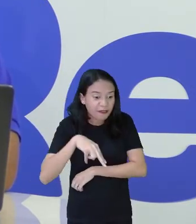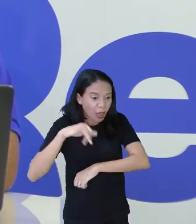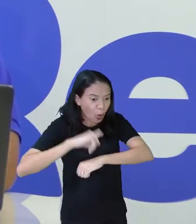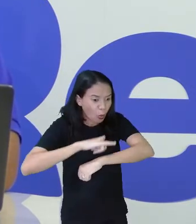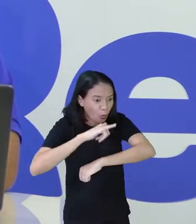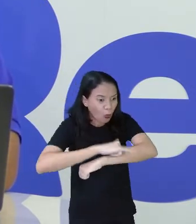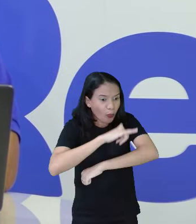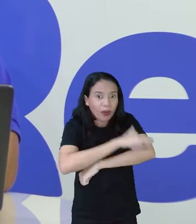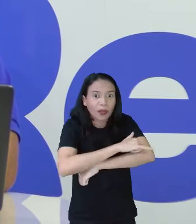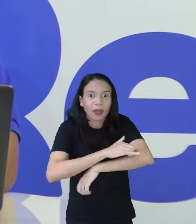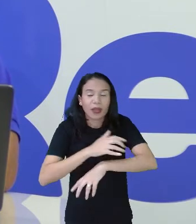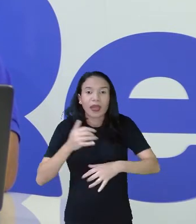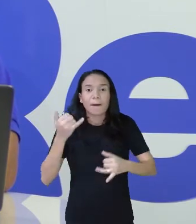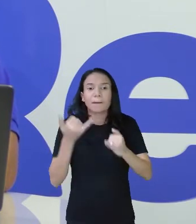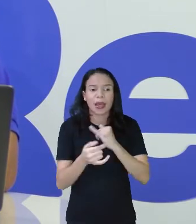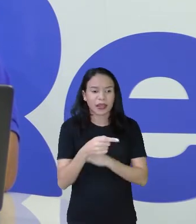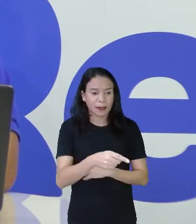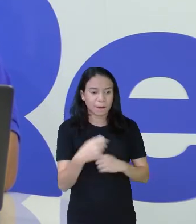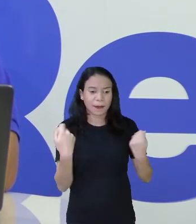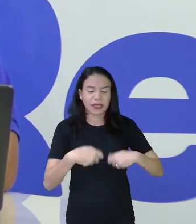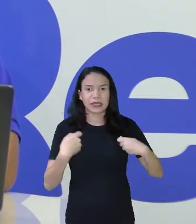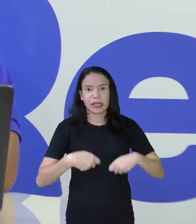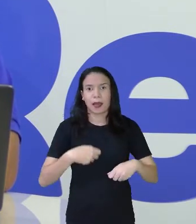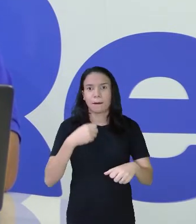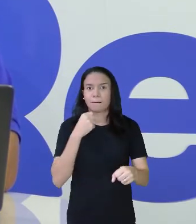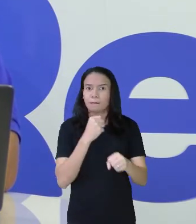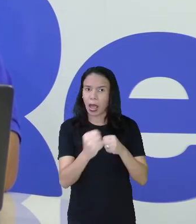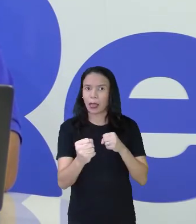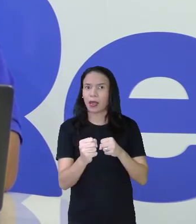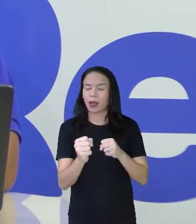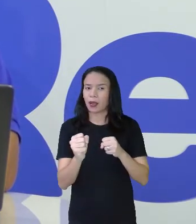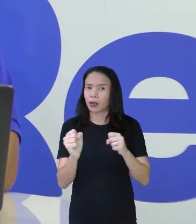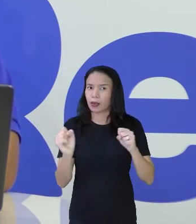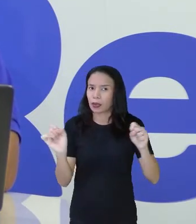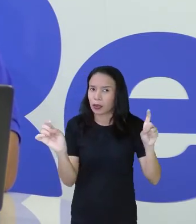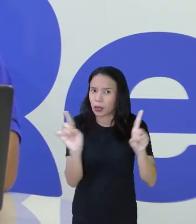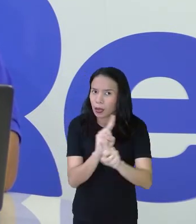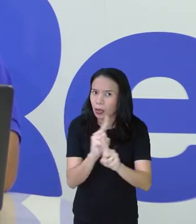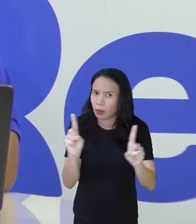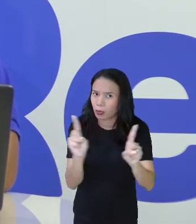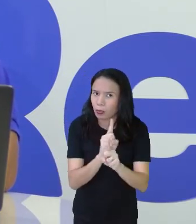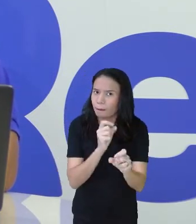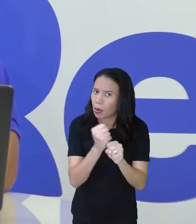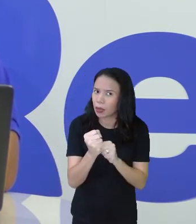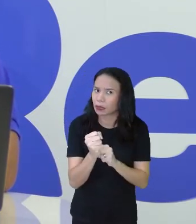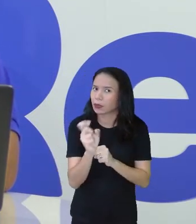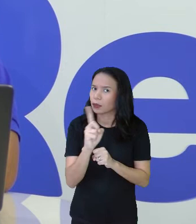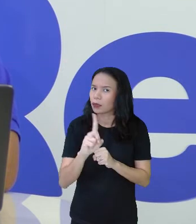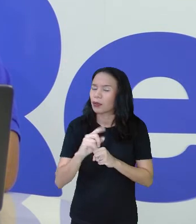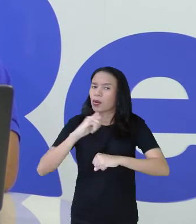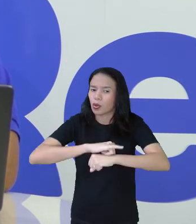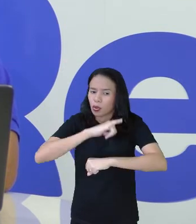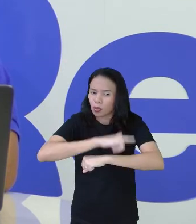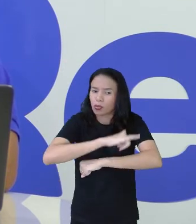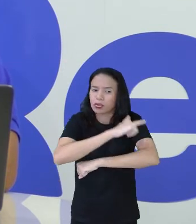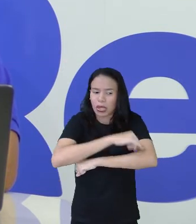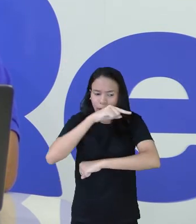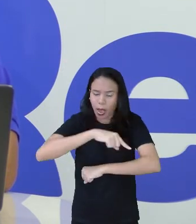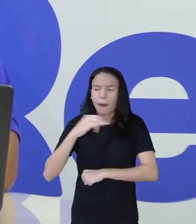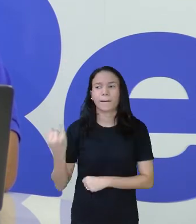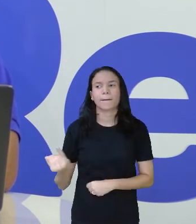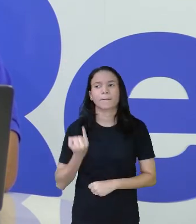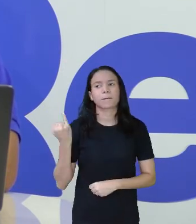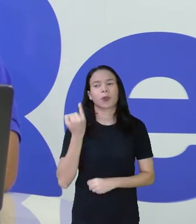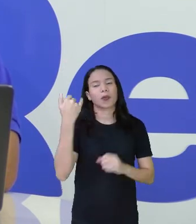sapinho, acham que o sapinho precisa ser maltratado. Gente, não maltrata, tá? Porque os sapinhos, eles são muito